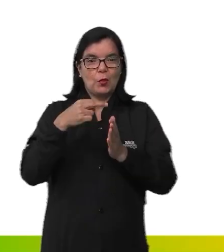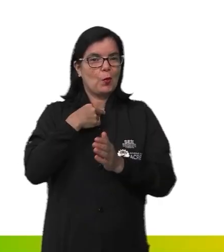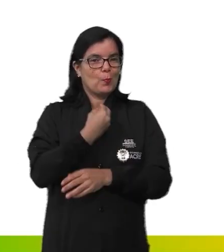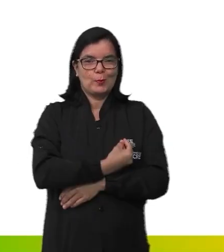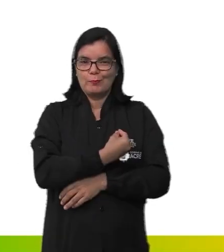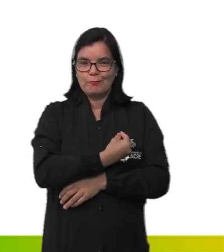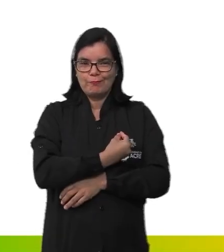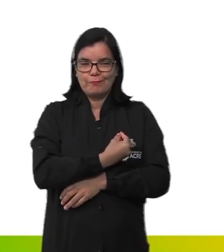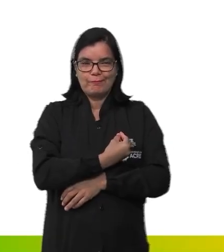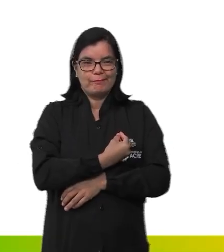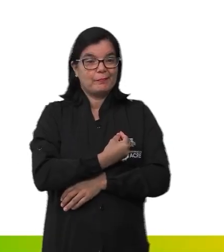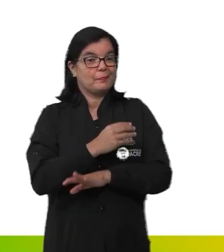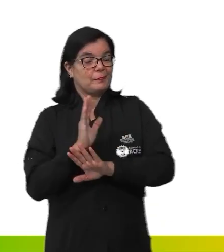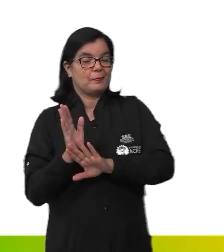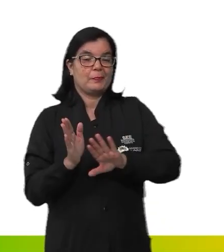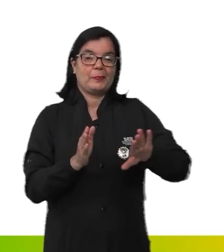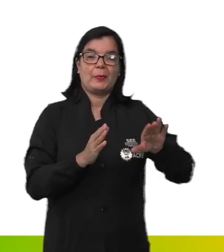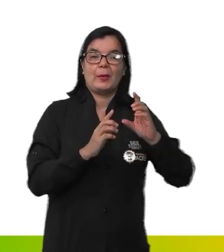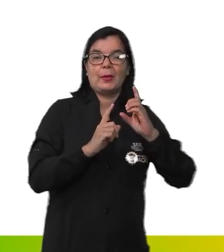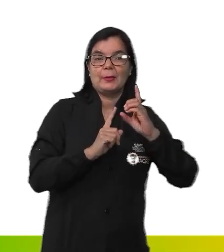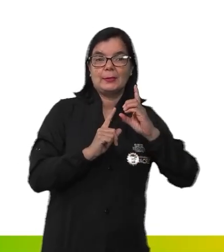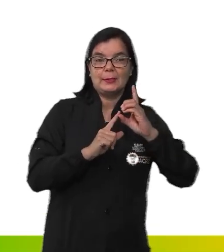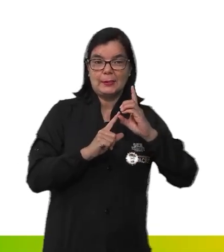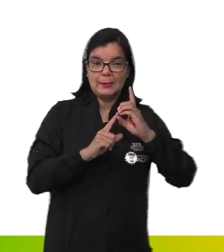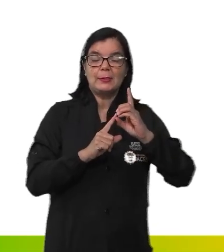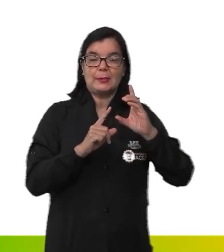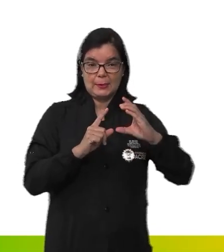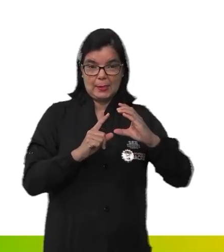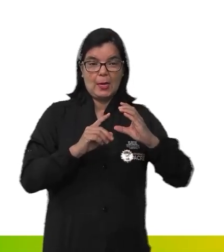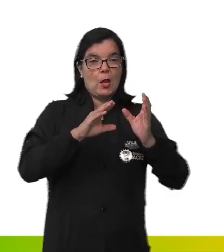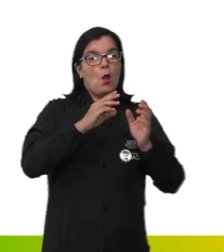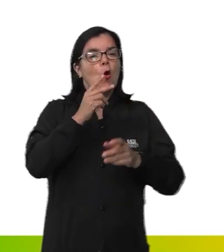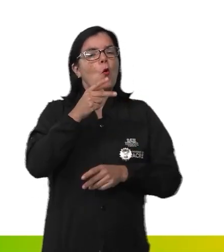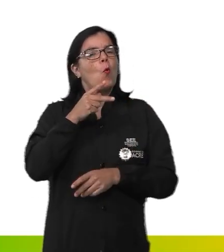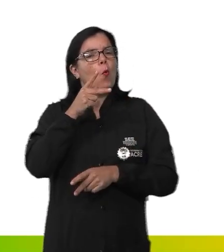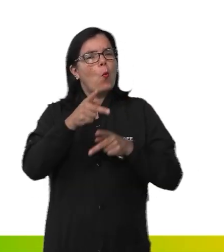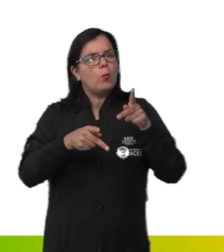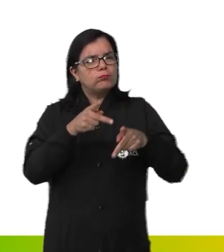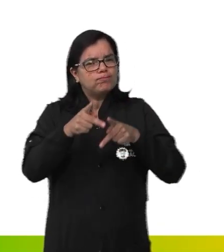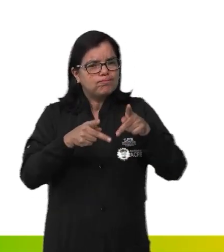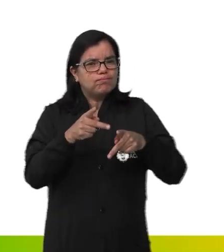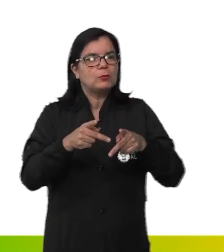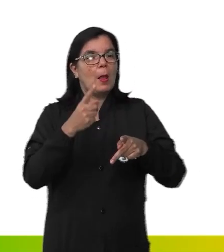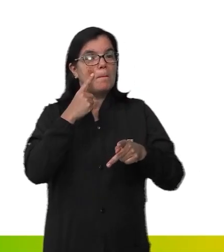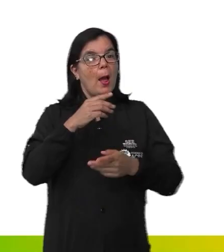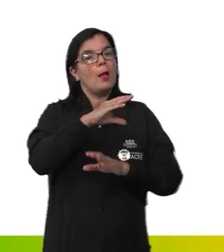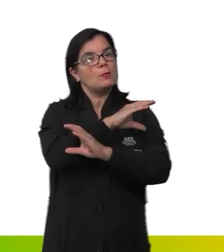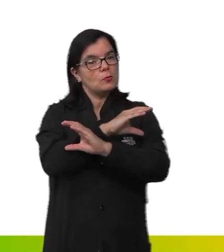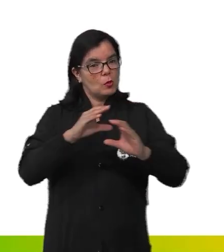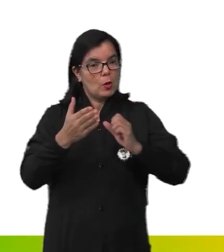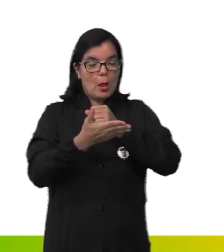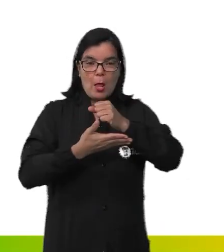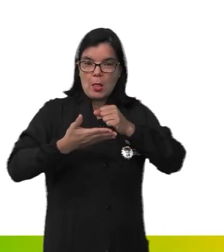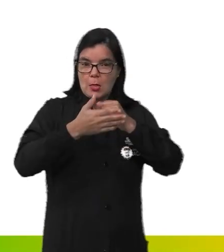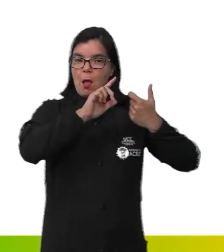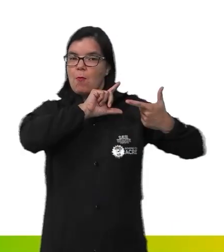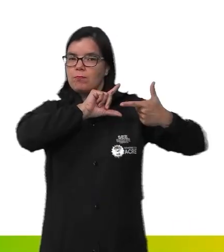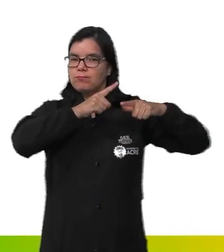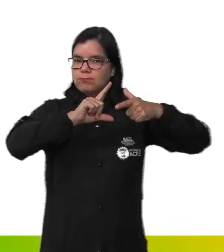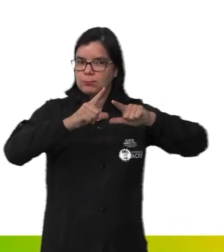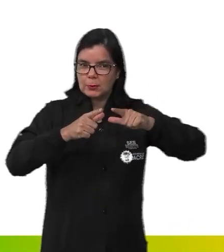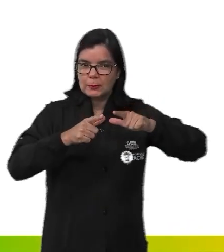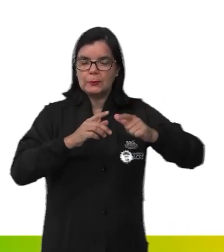coexistir? Sei não, hein? Alternativa C, o conhecimento popular é mais confiável porque é baseado em